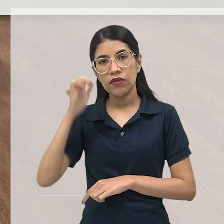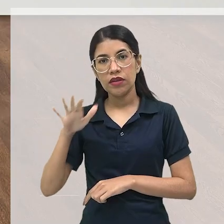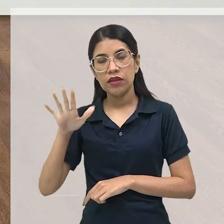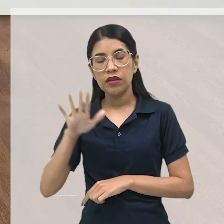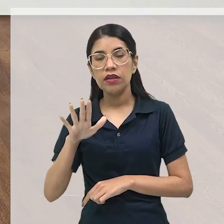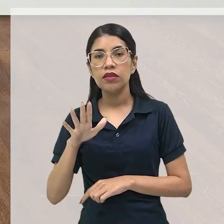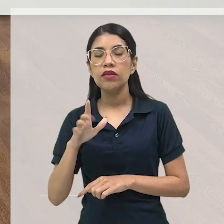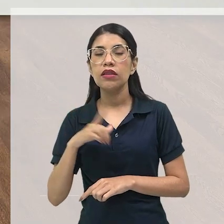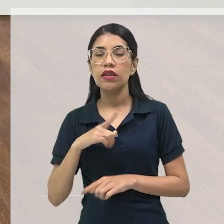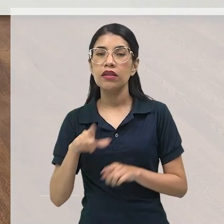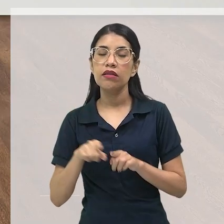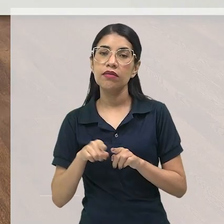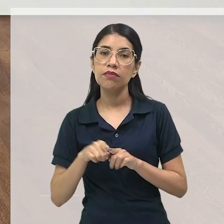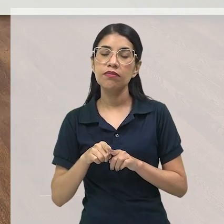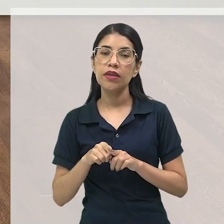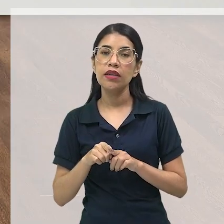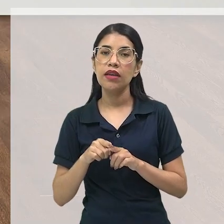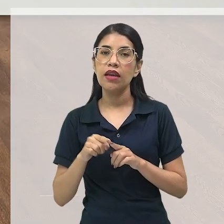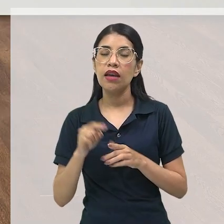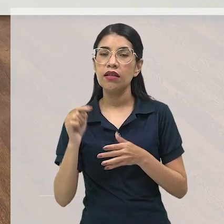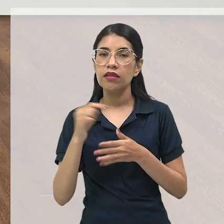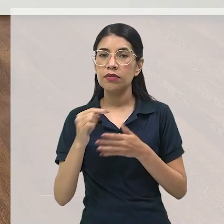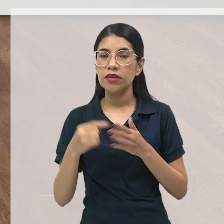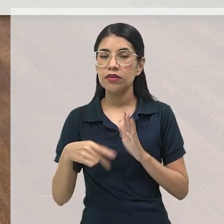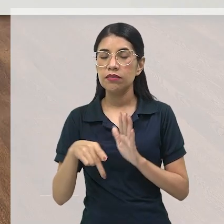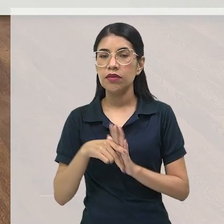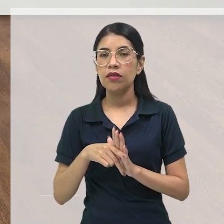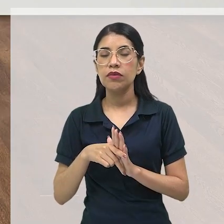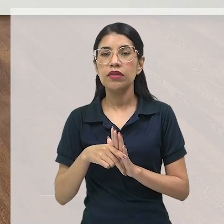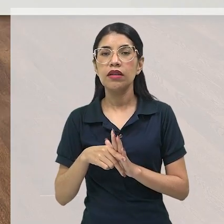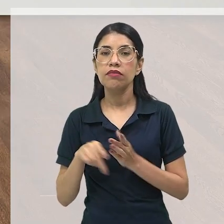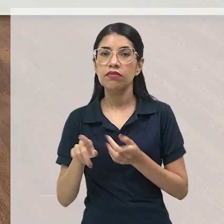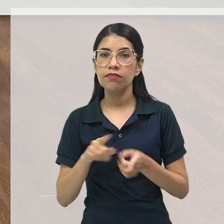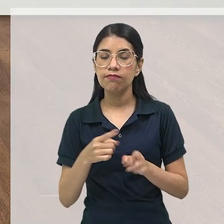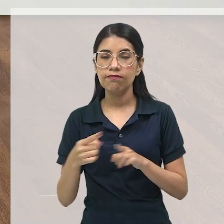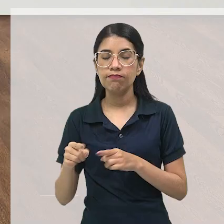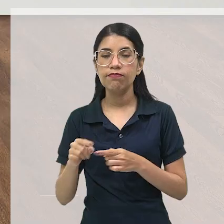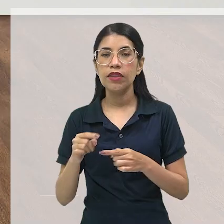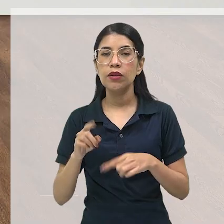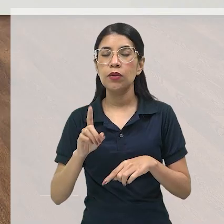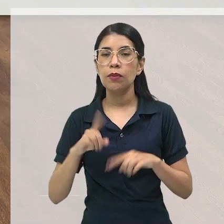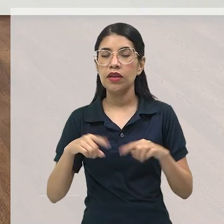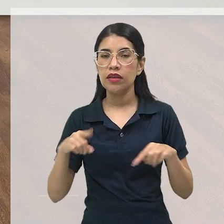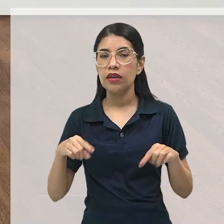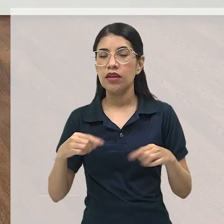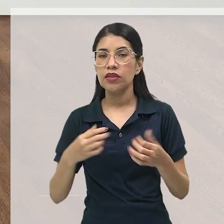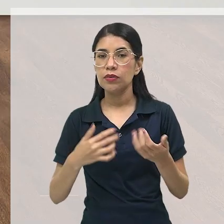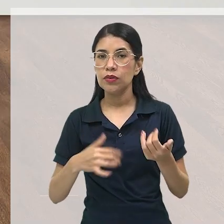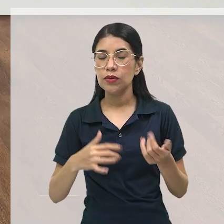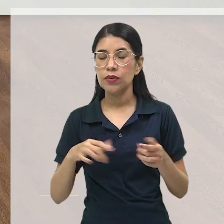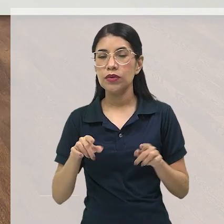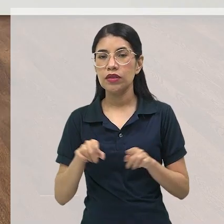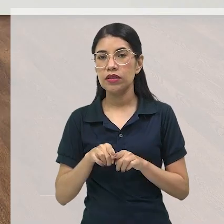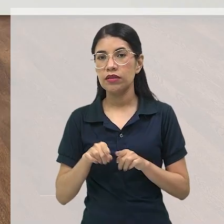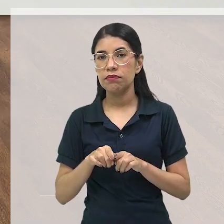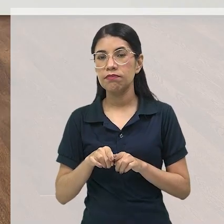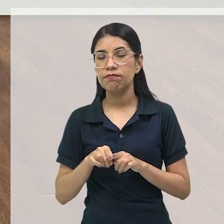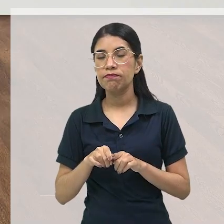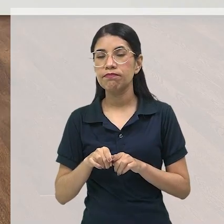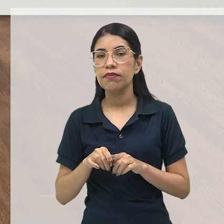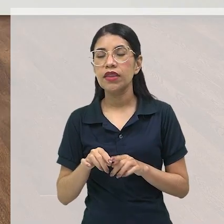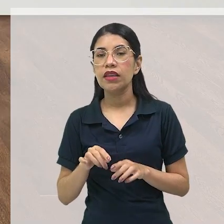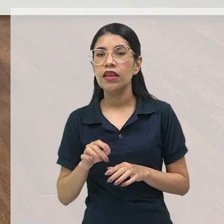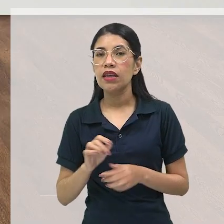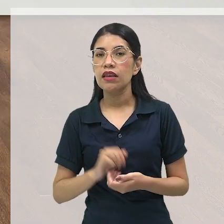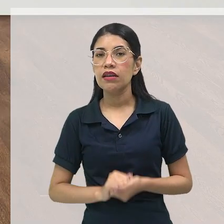né, elementos da cultura africana na nossa música, os instrumentos musicais e elementos